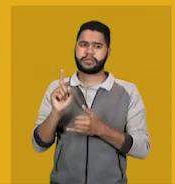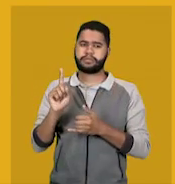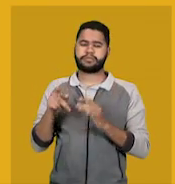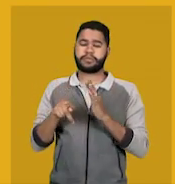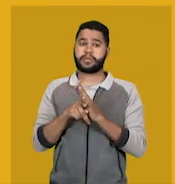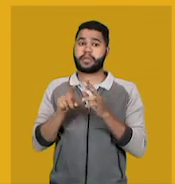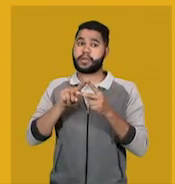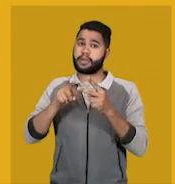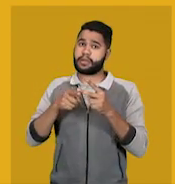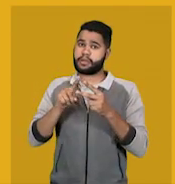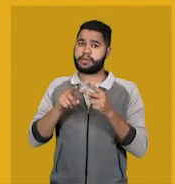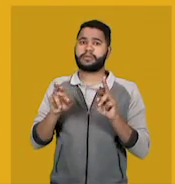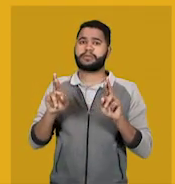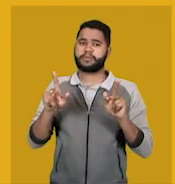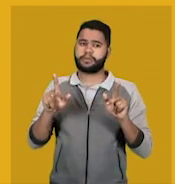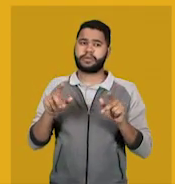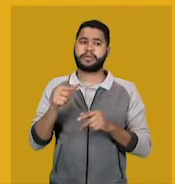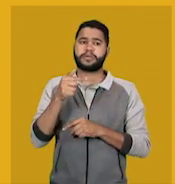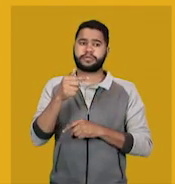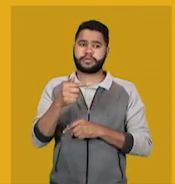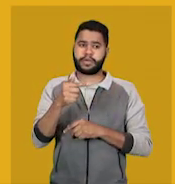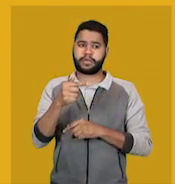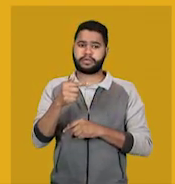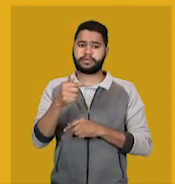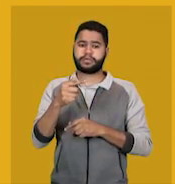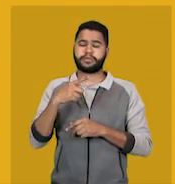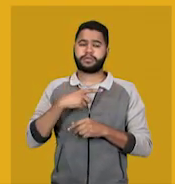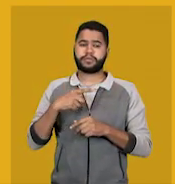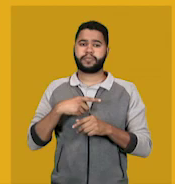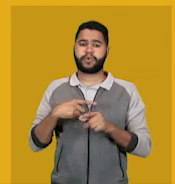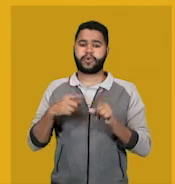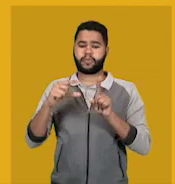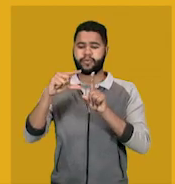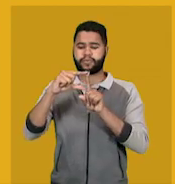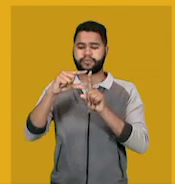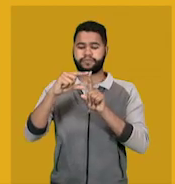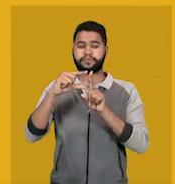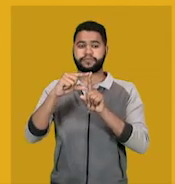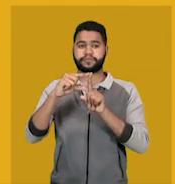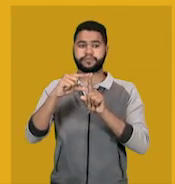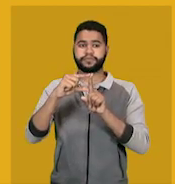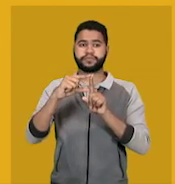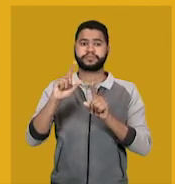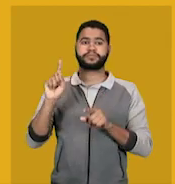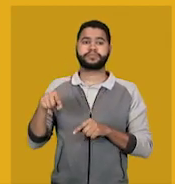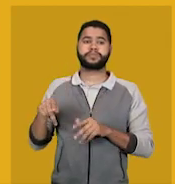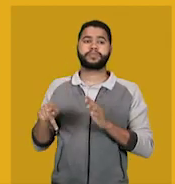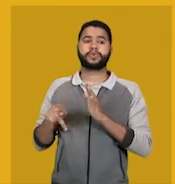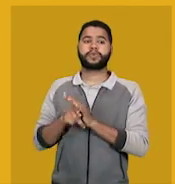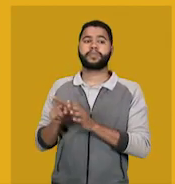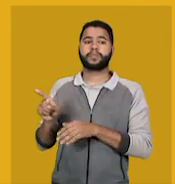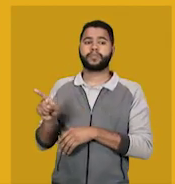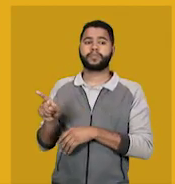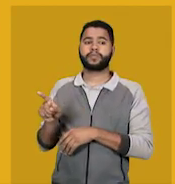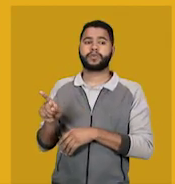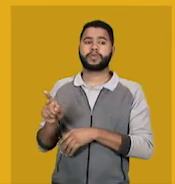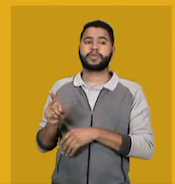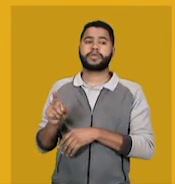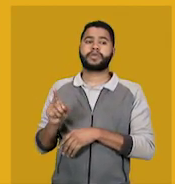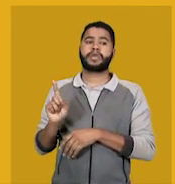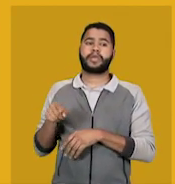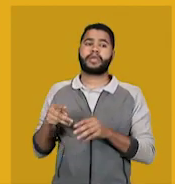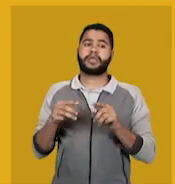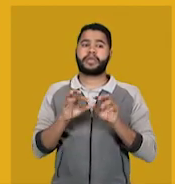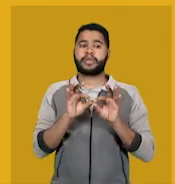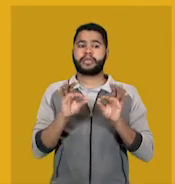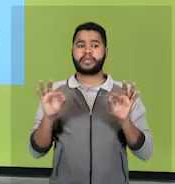diferentes aqui, ó. São 7 triângulos retângulos. E cada um tem uma medida. Por exemplo, esse primeiro é 3 metros aqui e 0,75 aqui. O